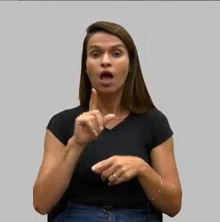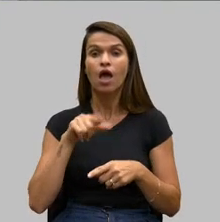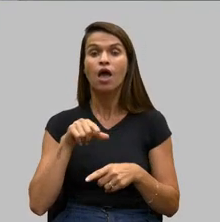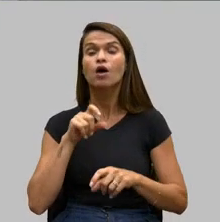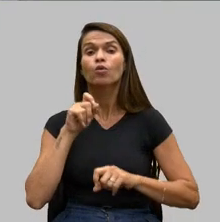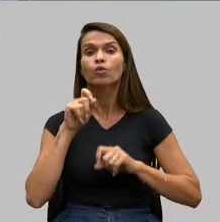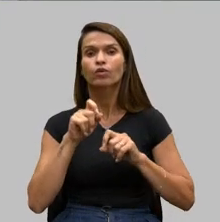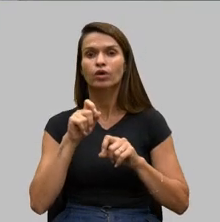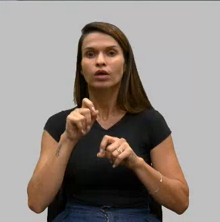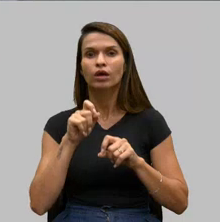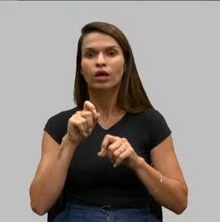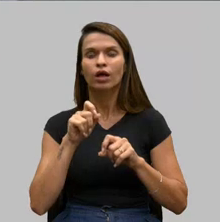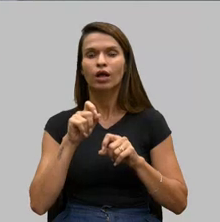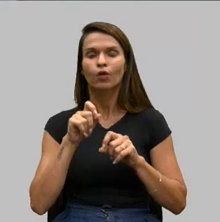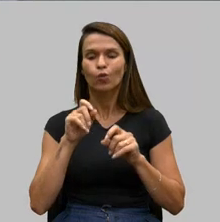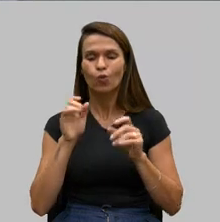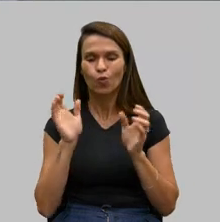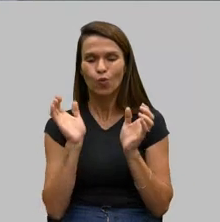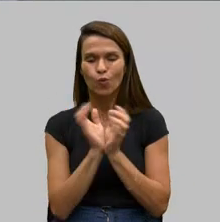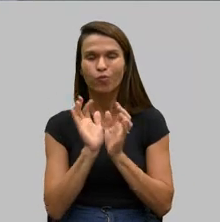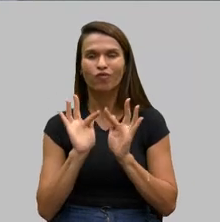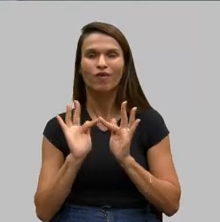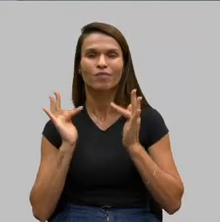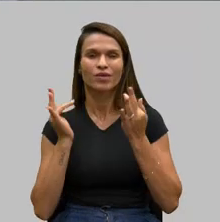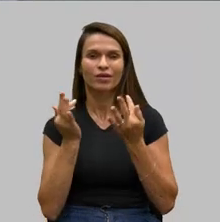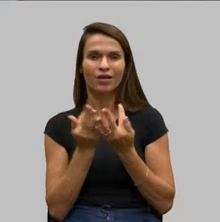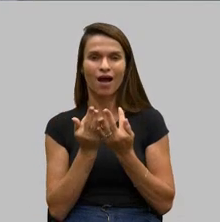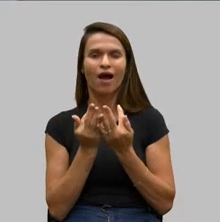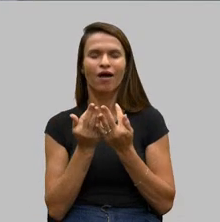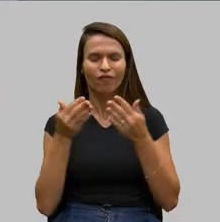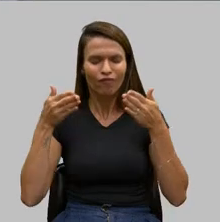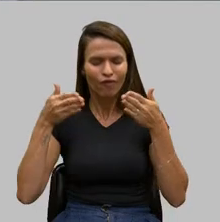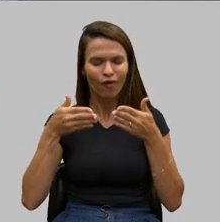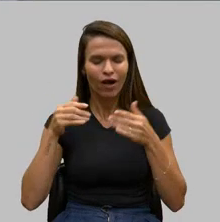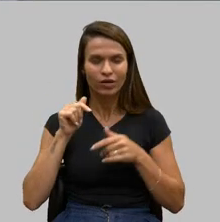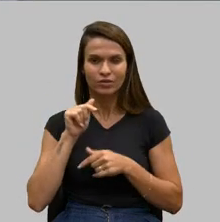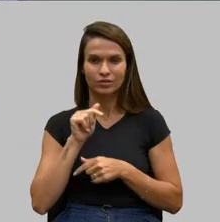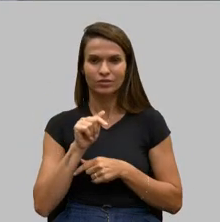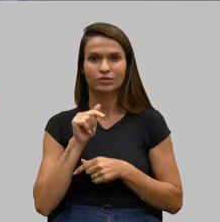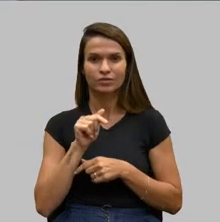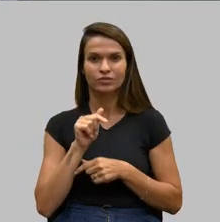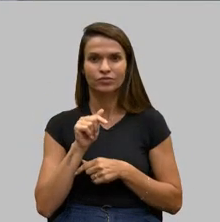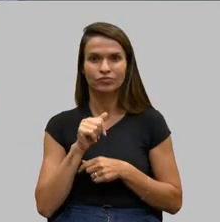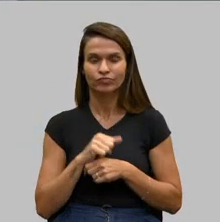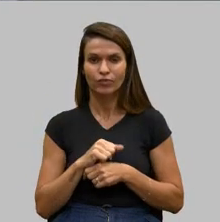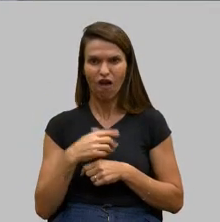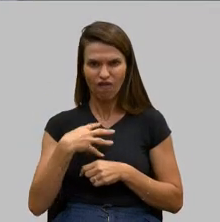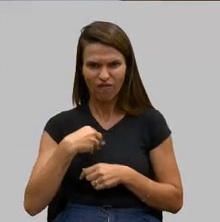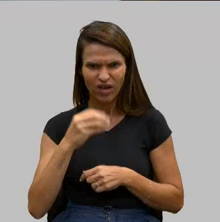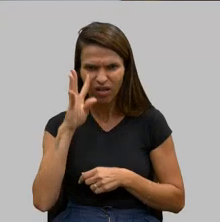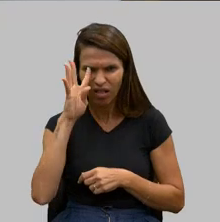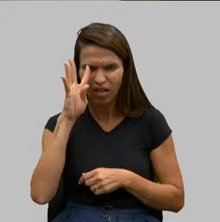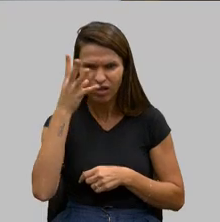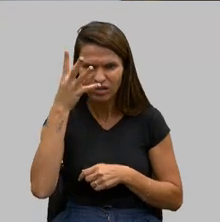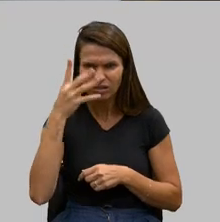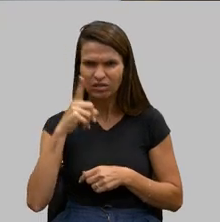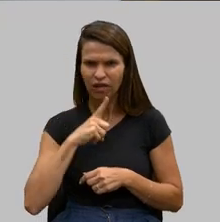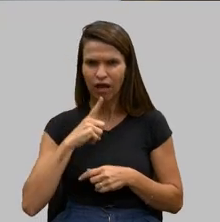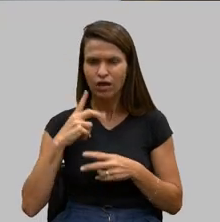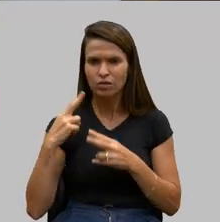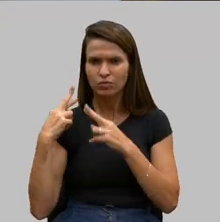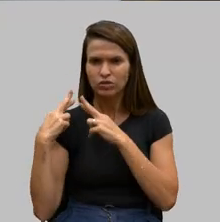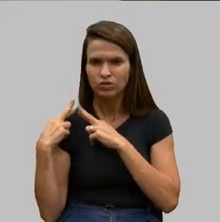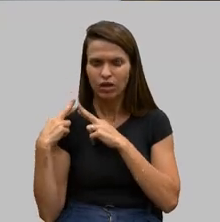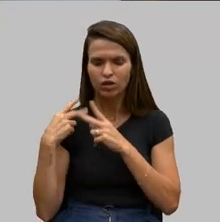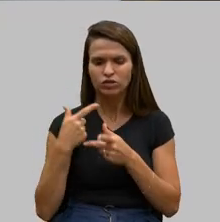familiar de se trabalhar isso não é o filho decide isso não ele tem responsabilidade sobre a vida